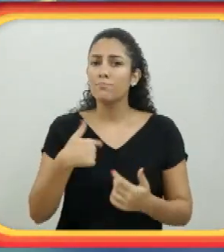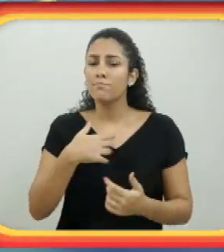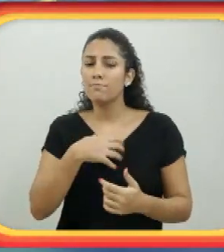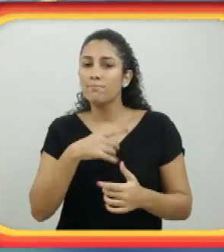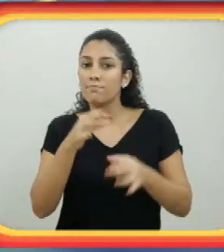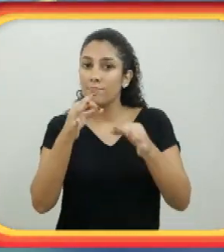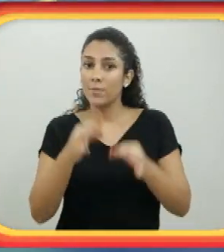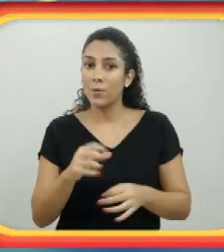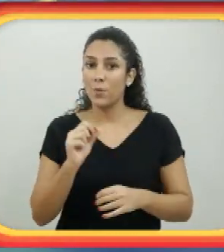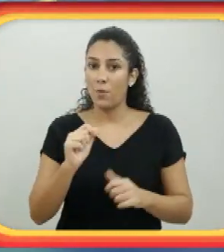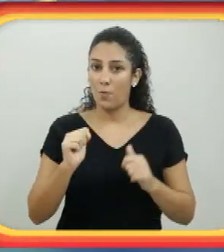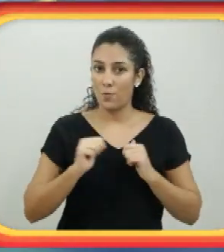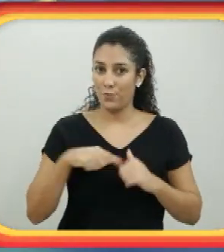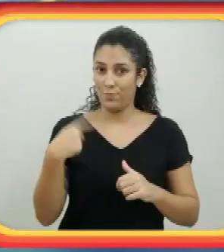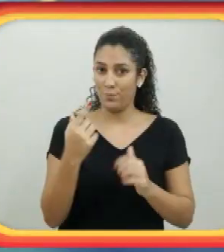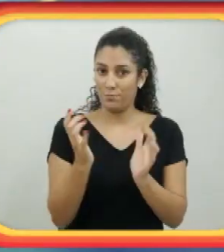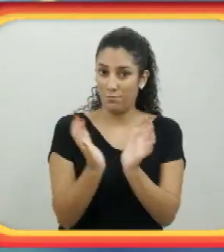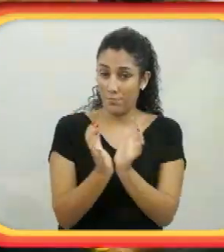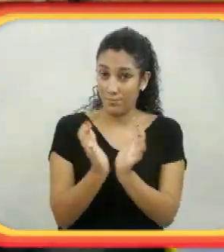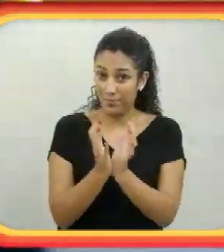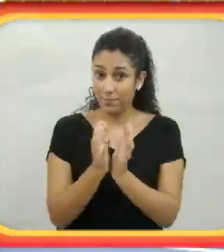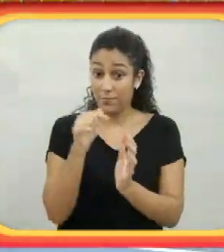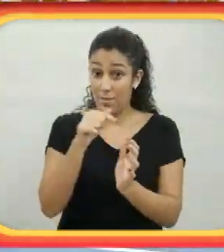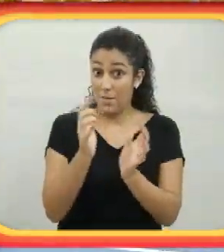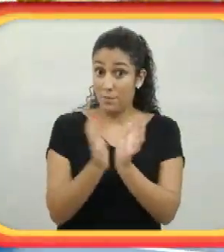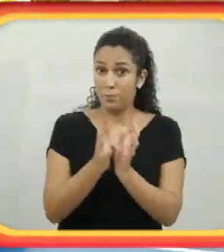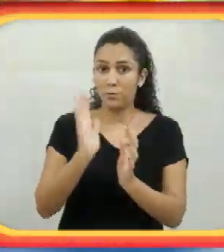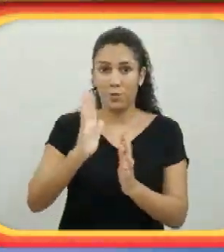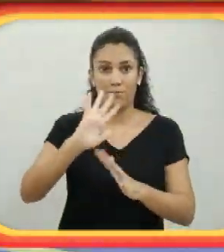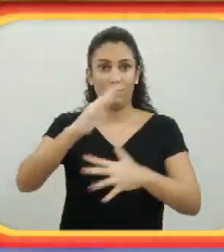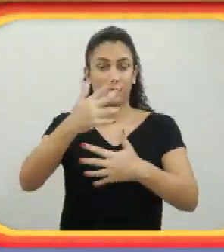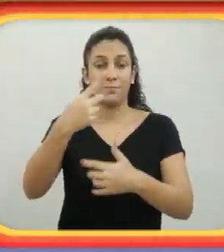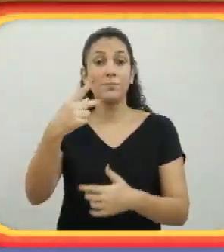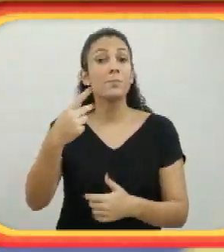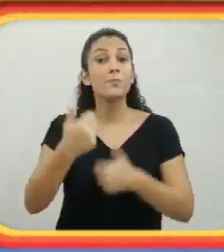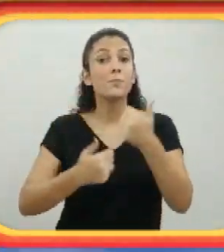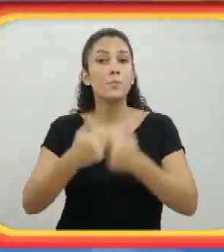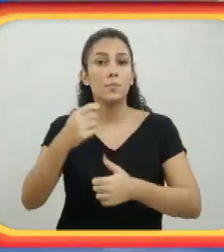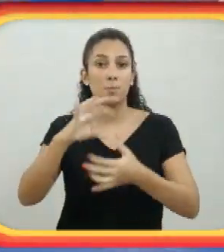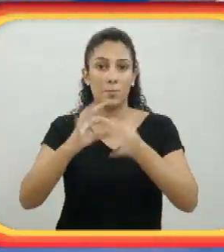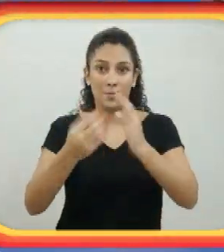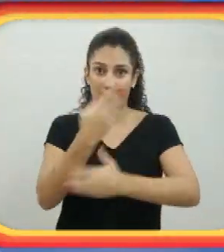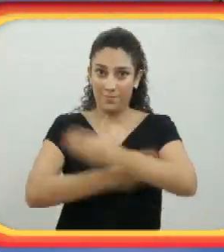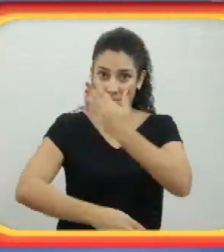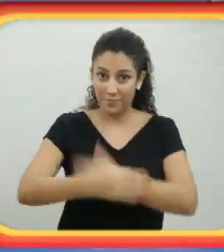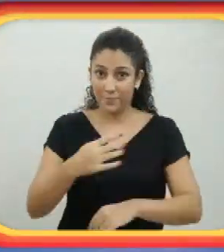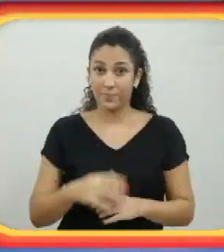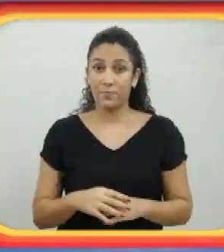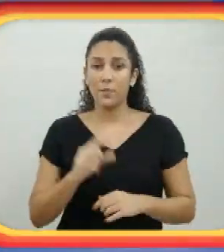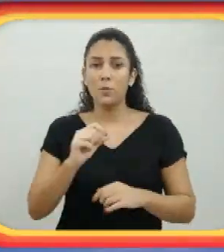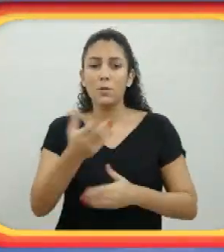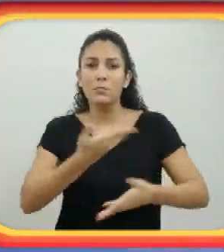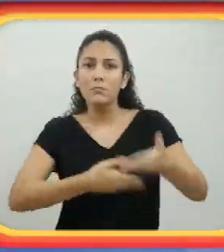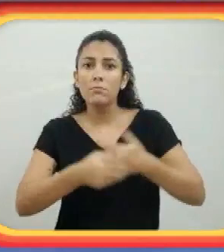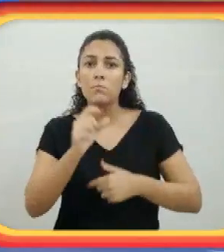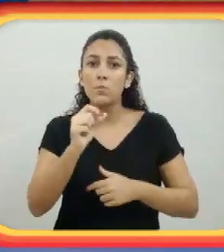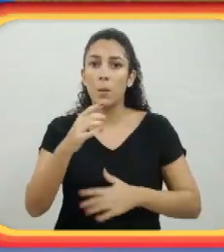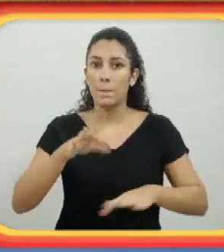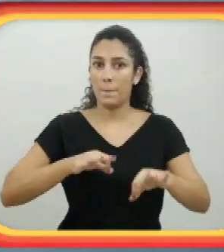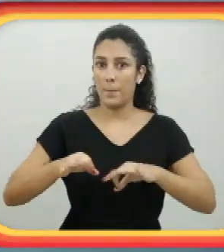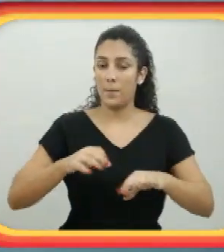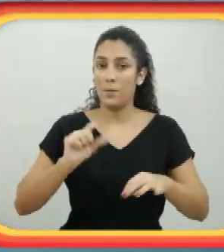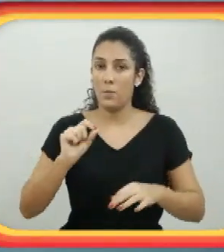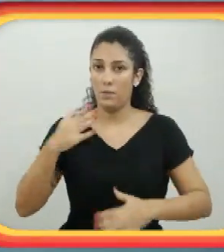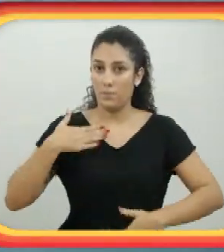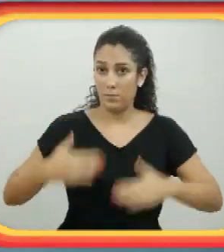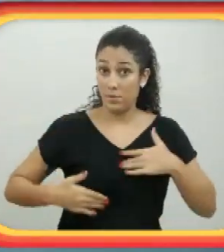isso já dá, de certa forma, um conforto para a equipe, porque já está classificado para os Jogos Paralímpicos. Em relação à preparação da equipe do Rio